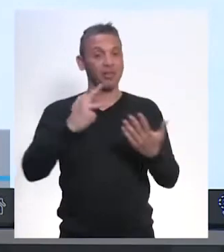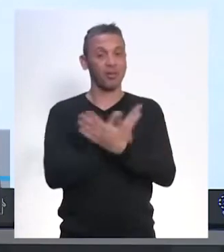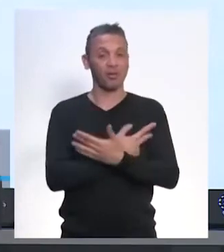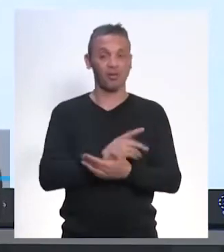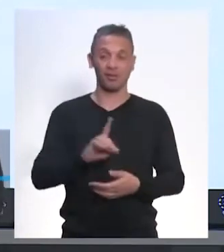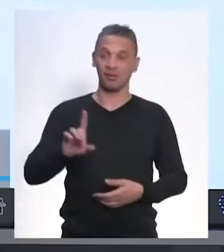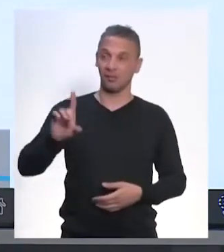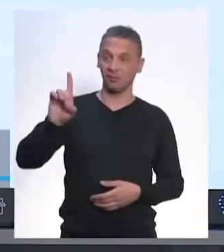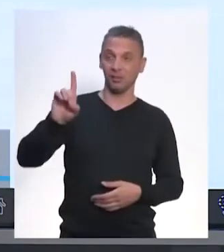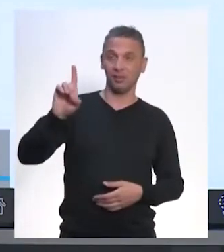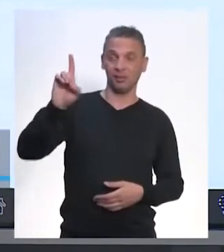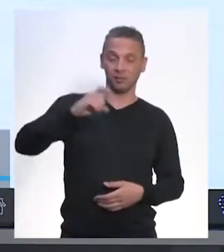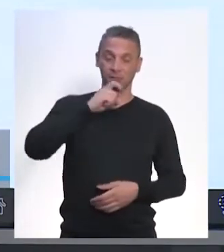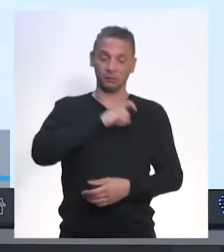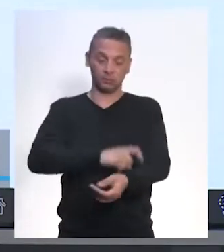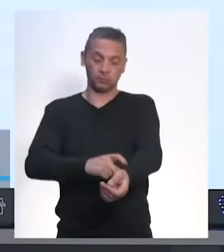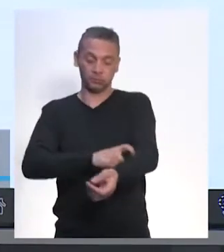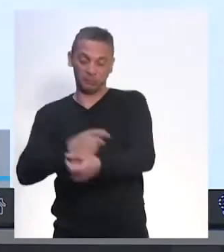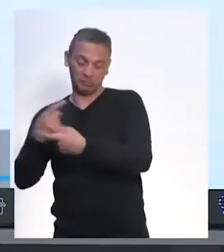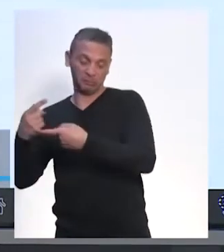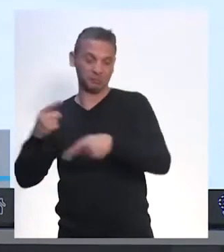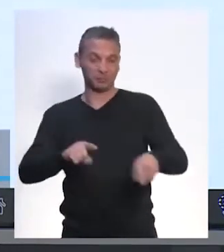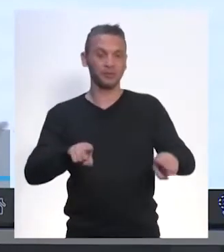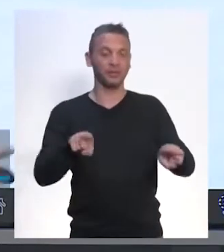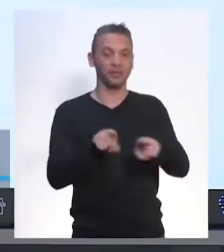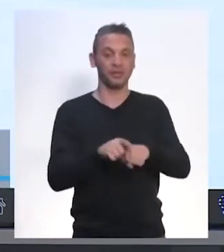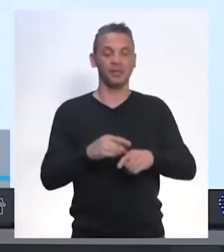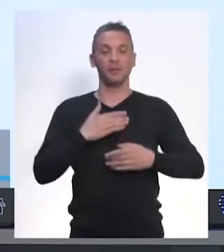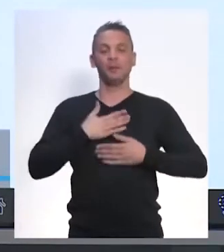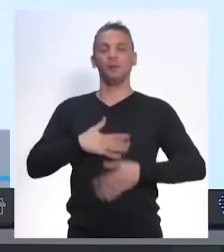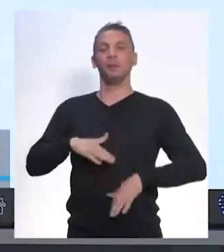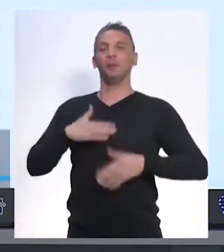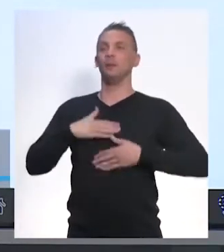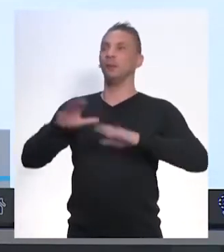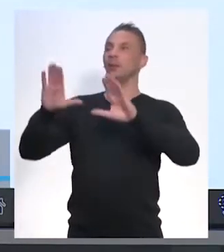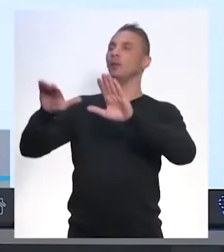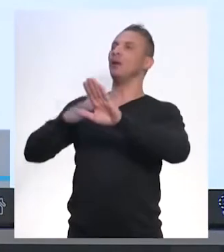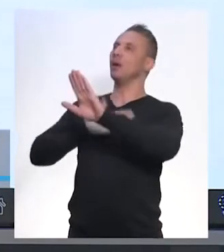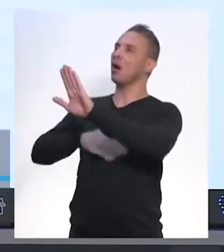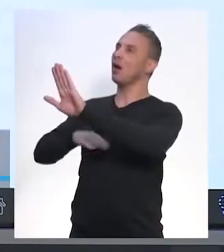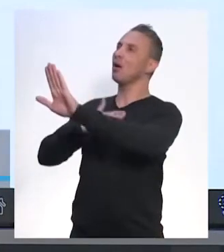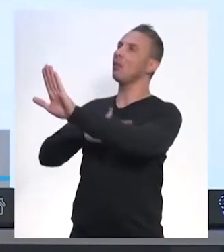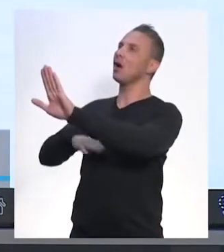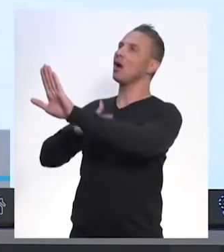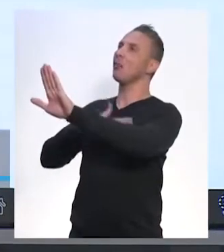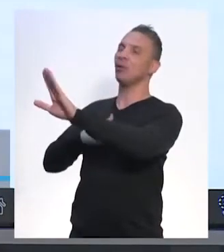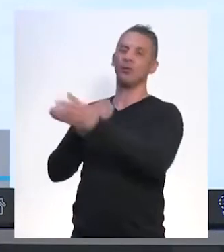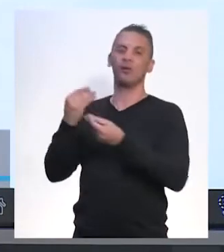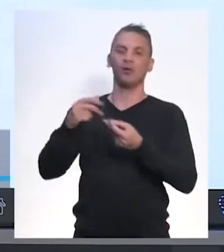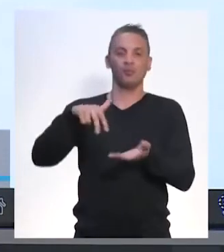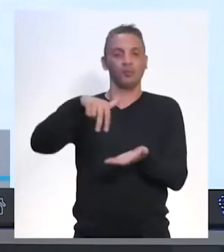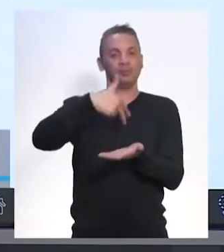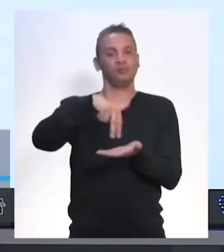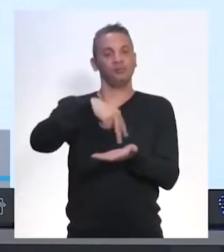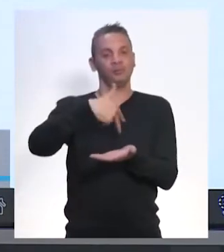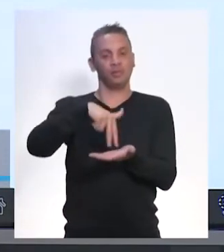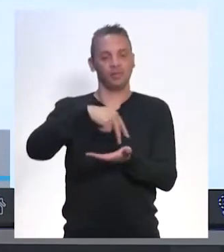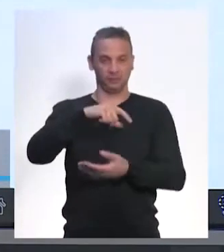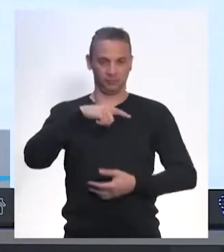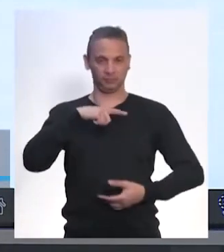deuses. E para aplacar essa ira dos deuses, então, nos rituais religiosos se realizavam, então, né, algumas danças ali, tá